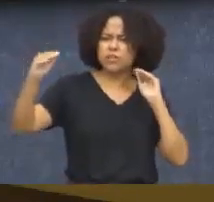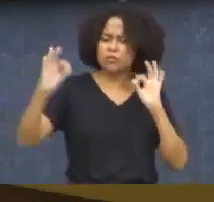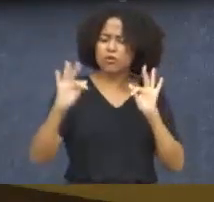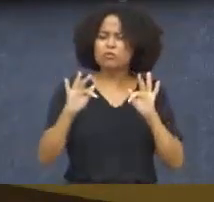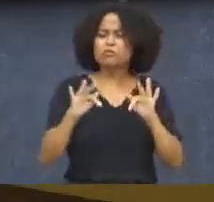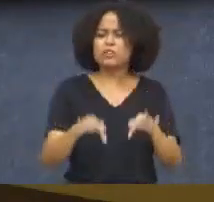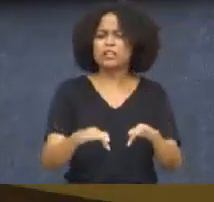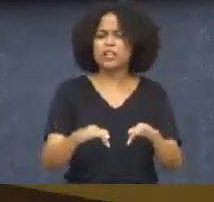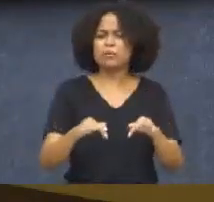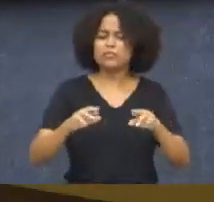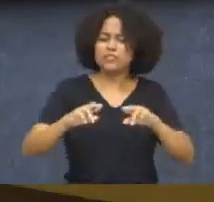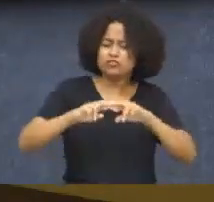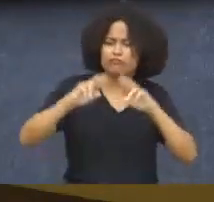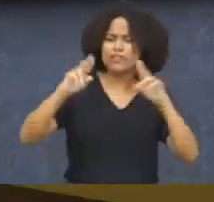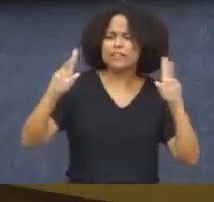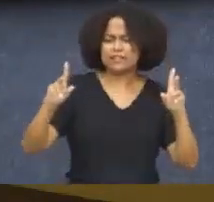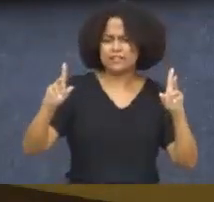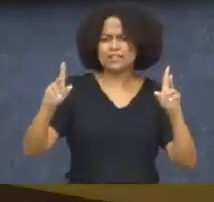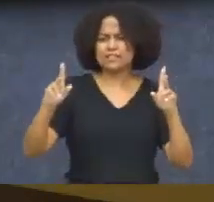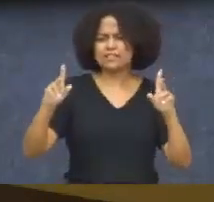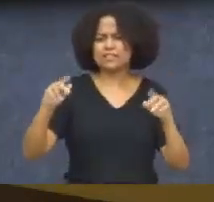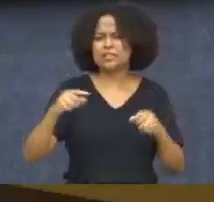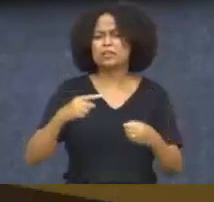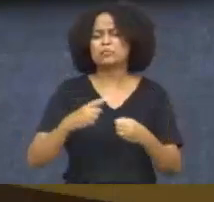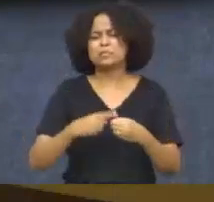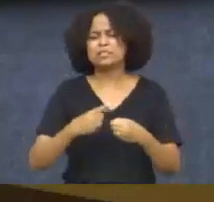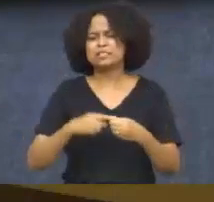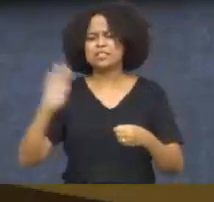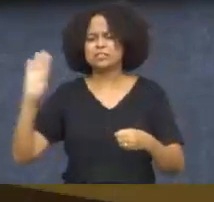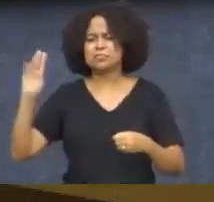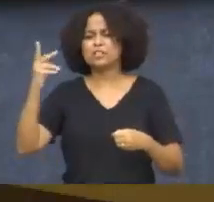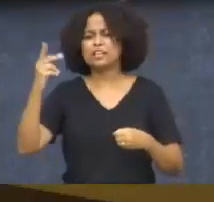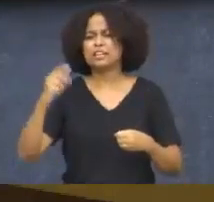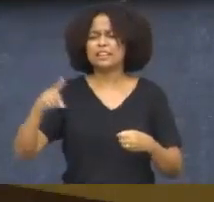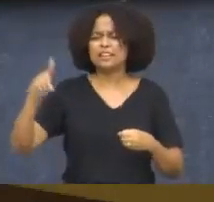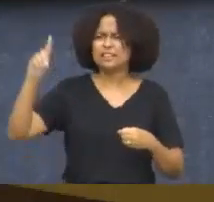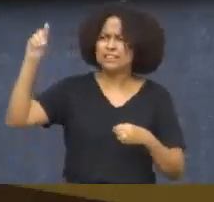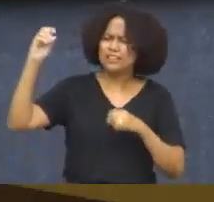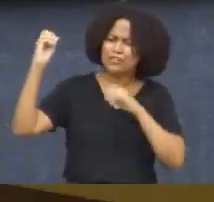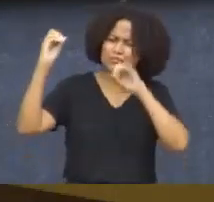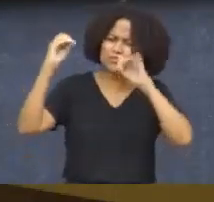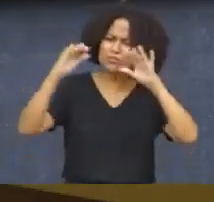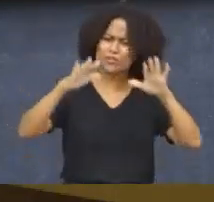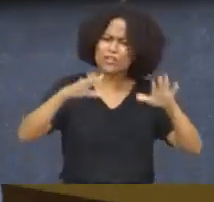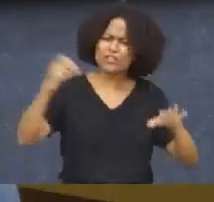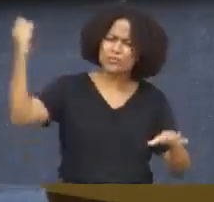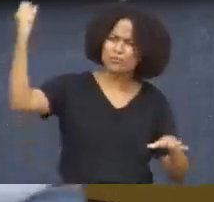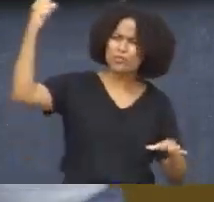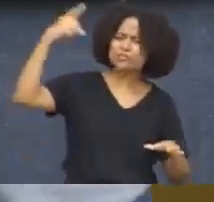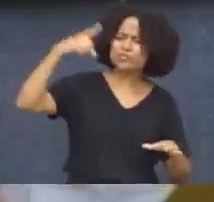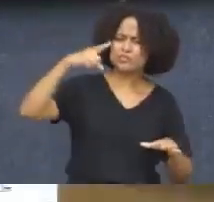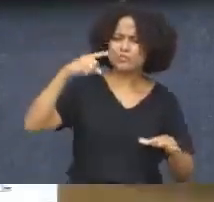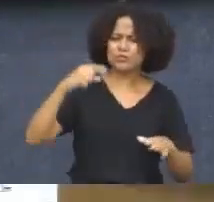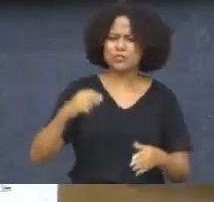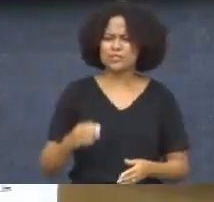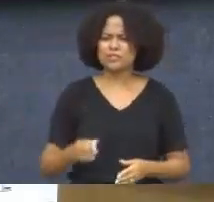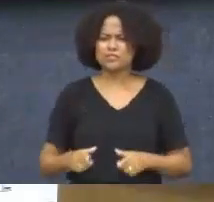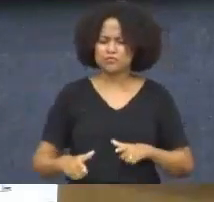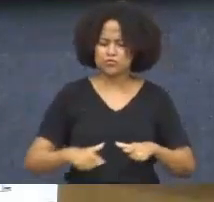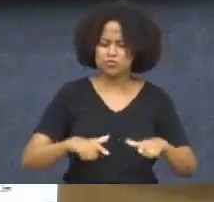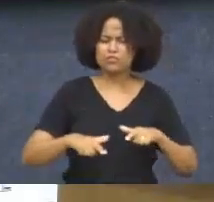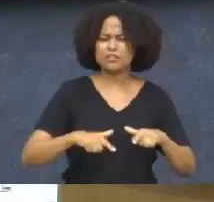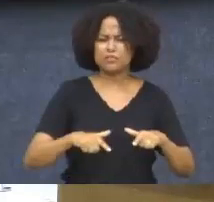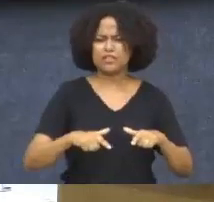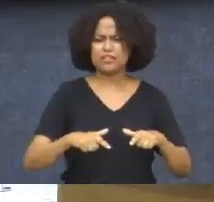diferença para a nossa cidade, para o nosso cidadão. Parabéns, que Deus te ilumine, te abençoe, na sua jornada. Muito obrigado, vereador Bruno.